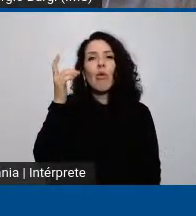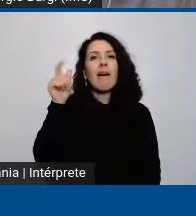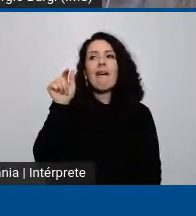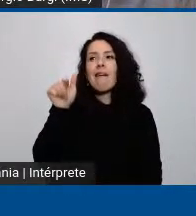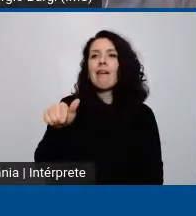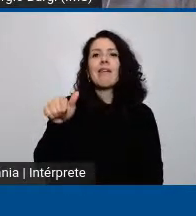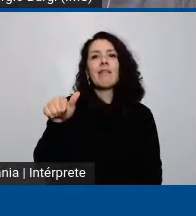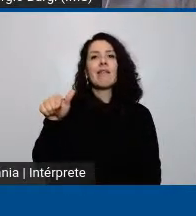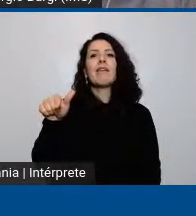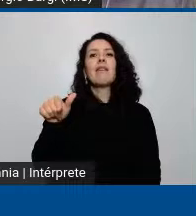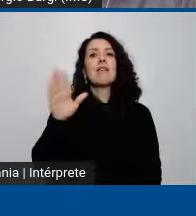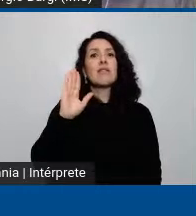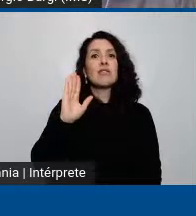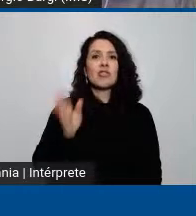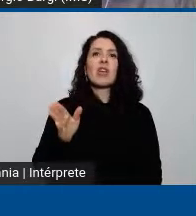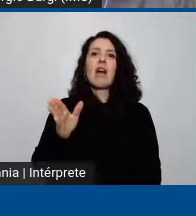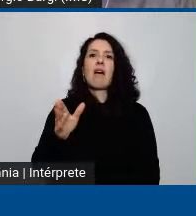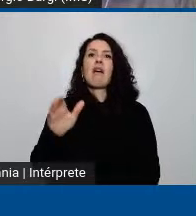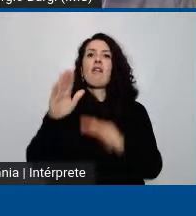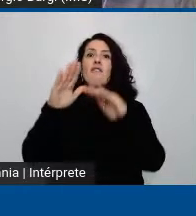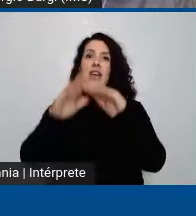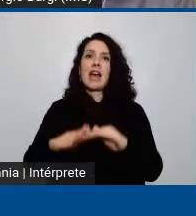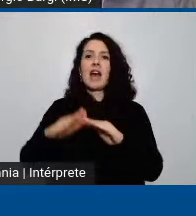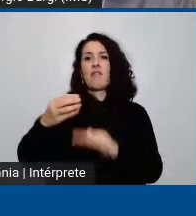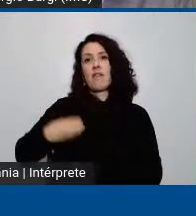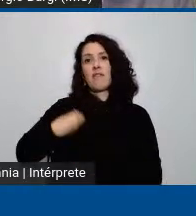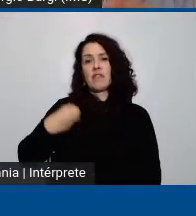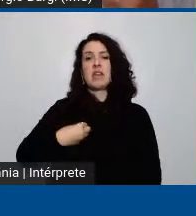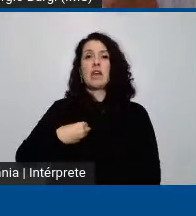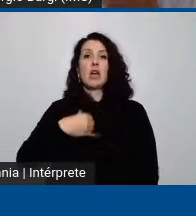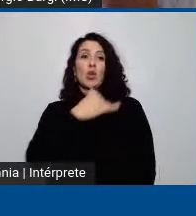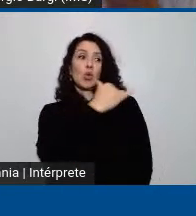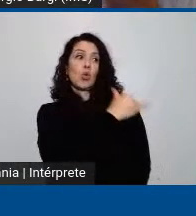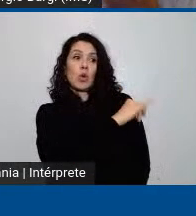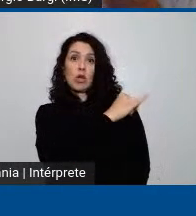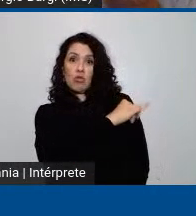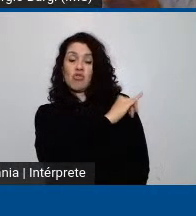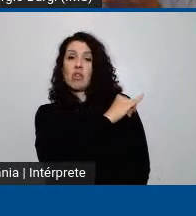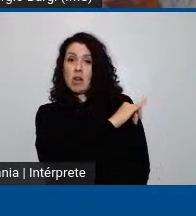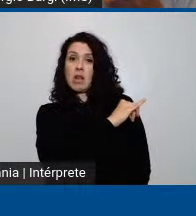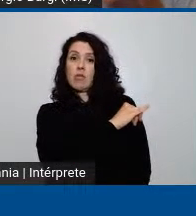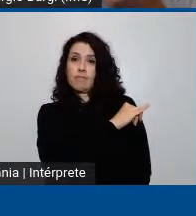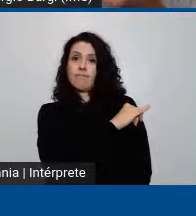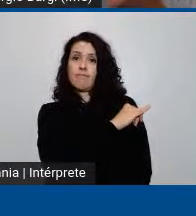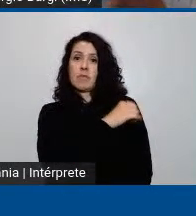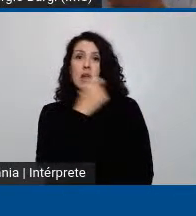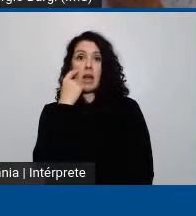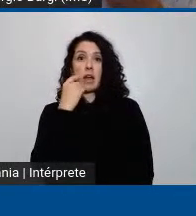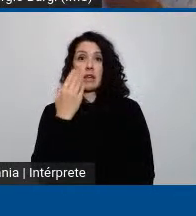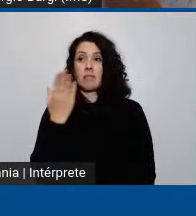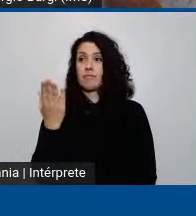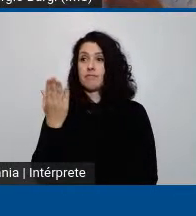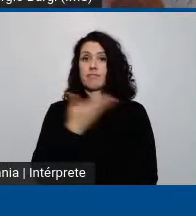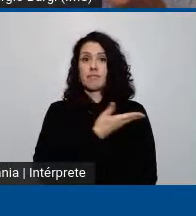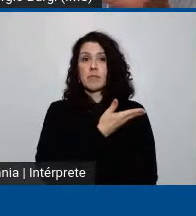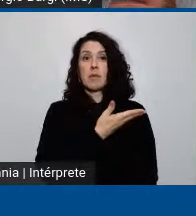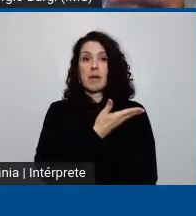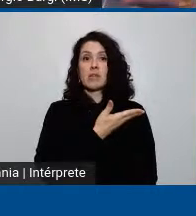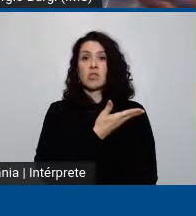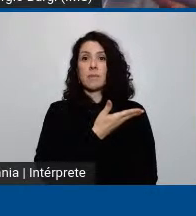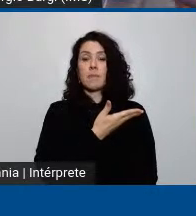estabelecido, né, quer dizer, sempre no Rio de Janeiro, do ponto de vista comercial, aqui uma imagem de seu estabelecimento na Rua São José,